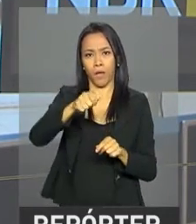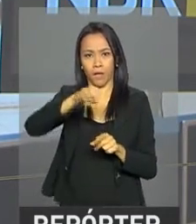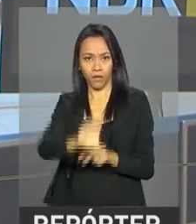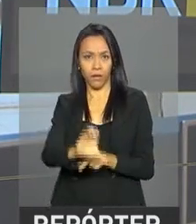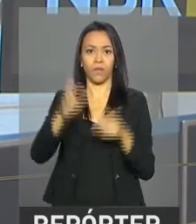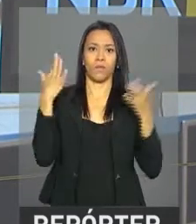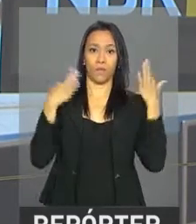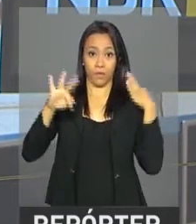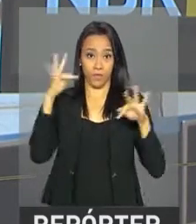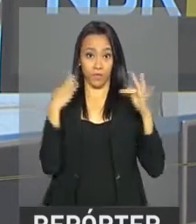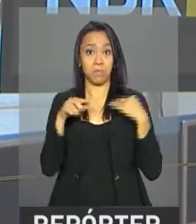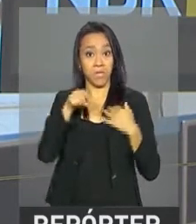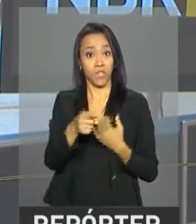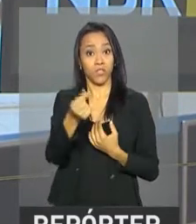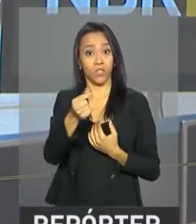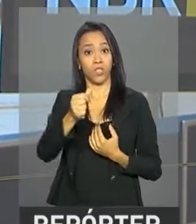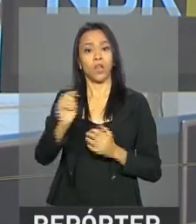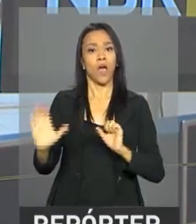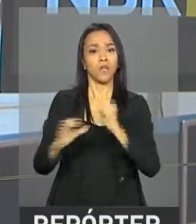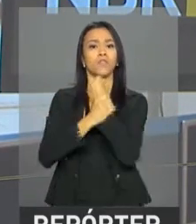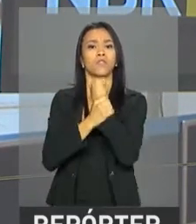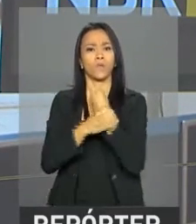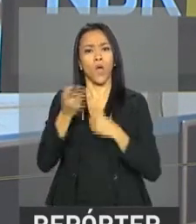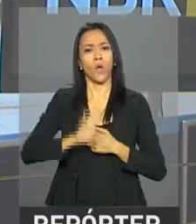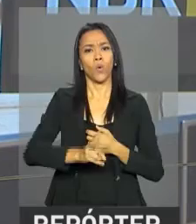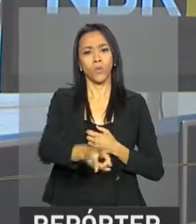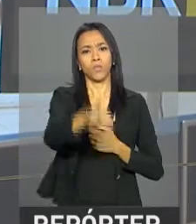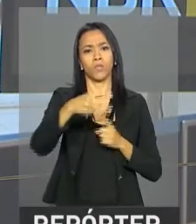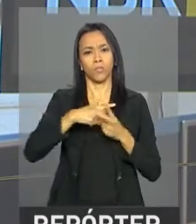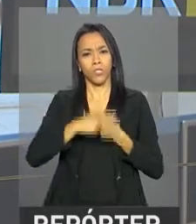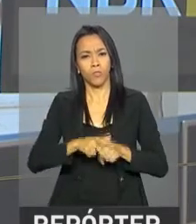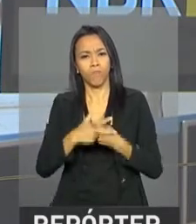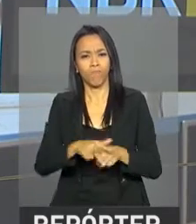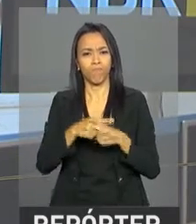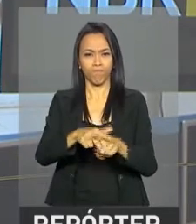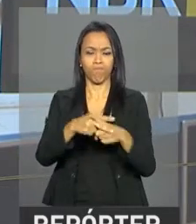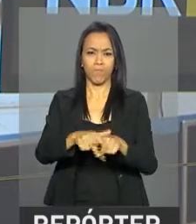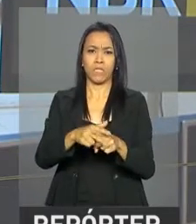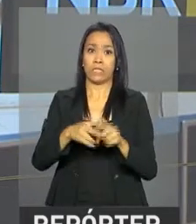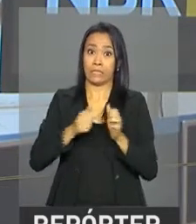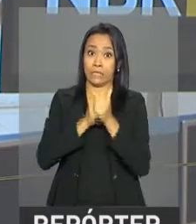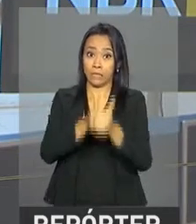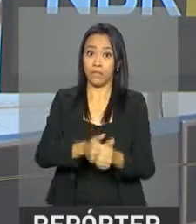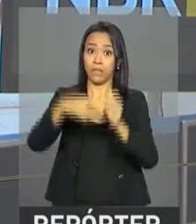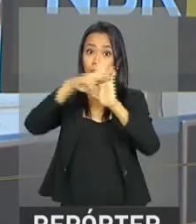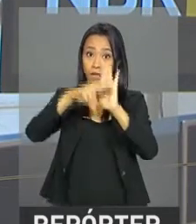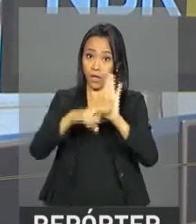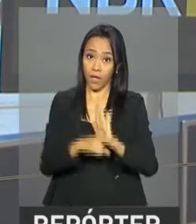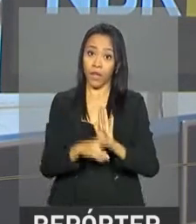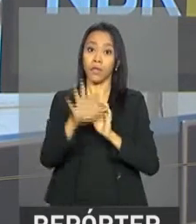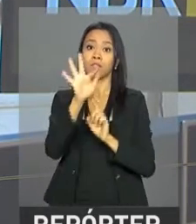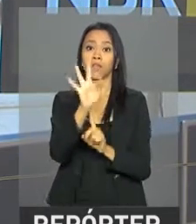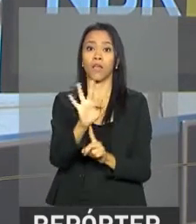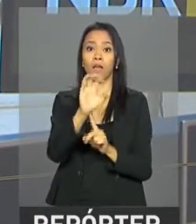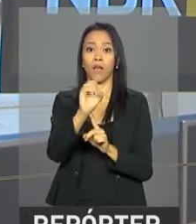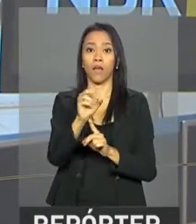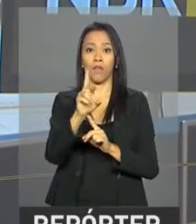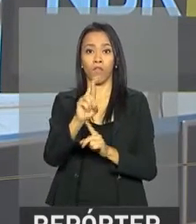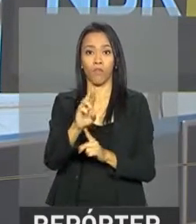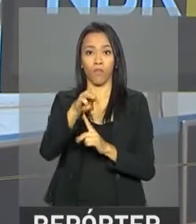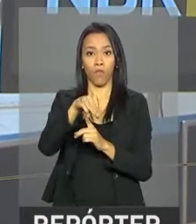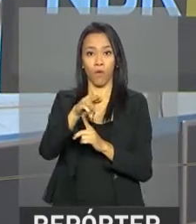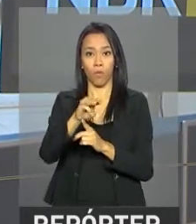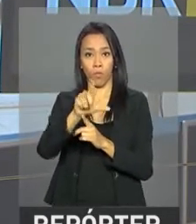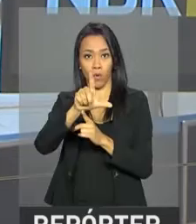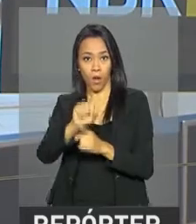repasses garantem a continuidade da adequação do local às exigências da Fórmula 1, além de permitir que